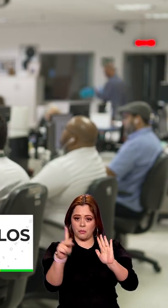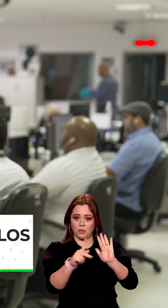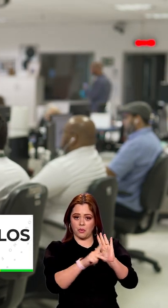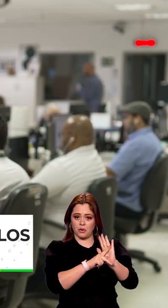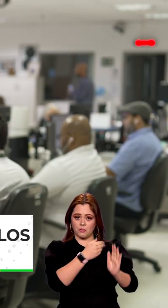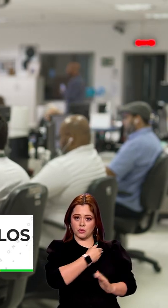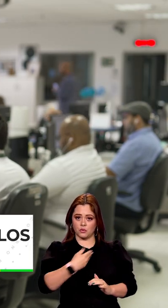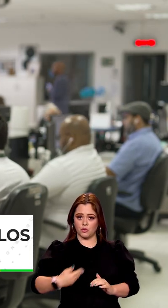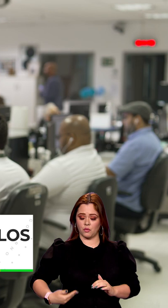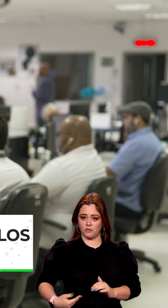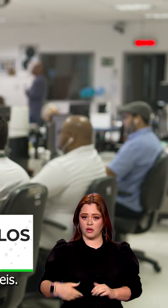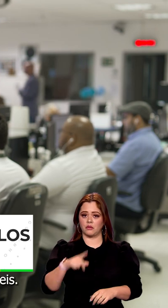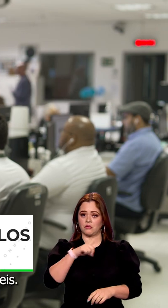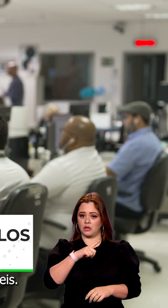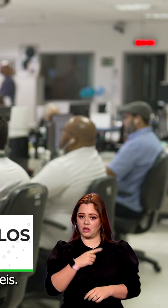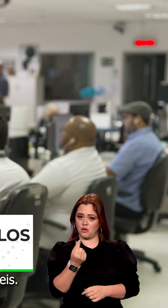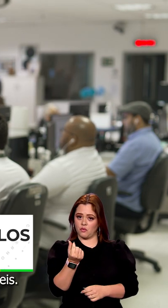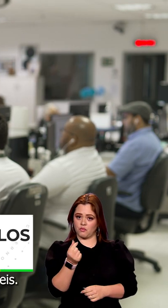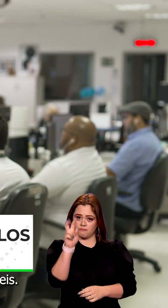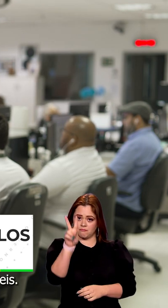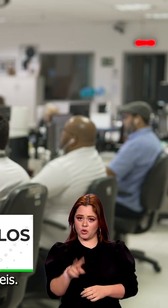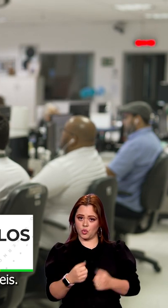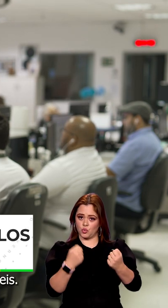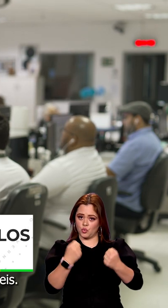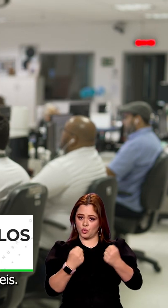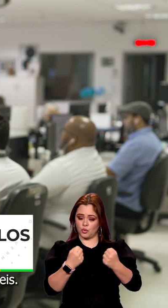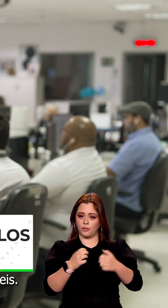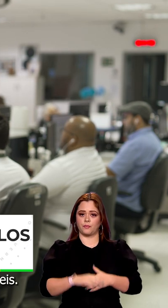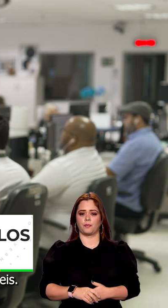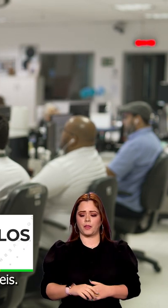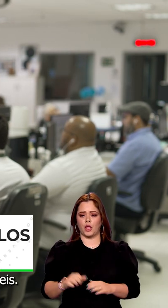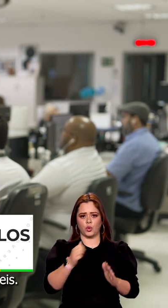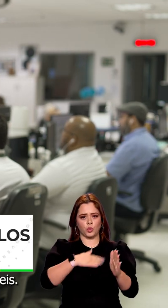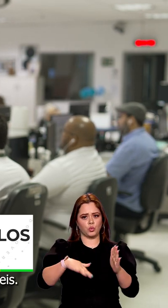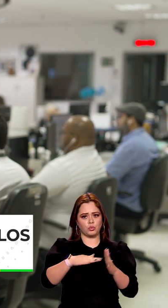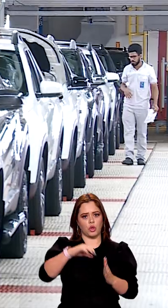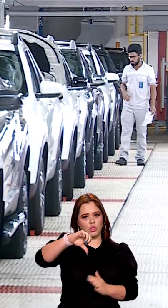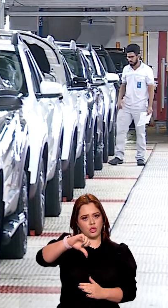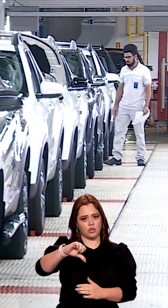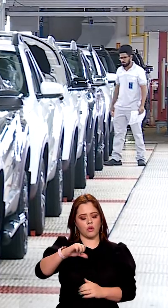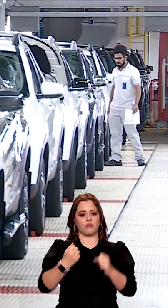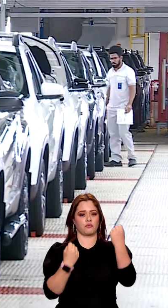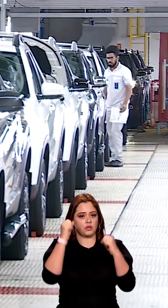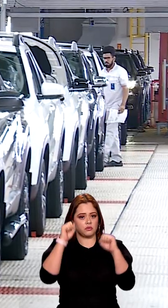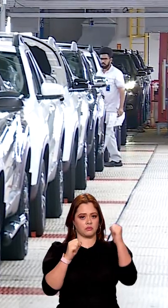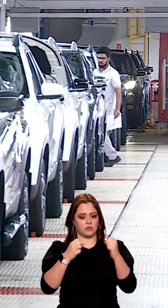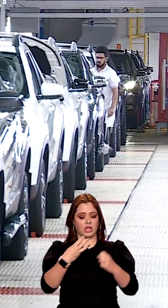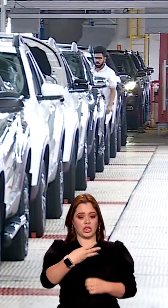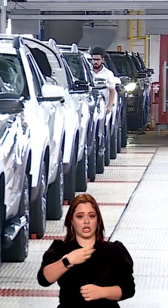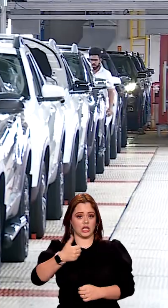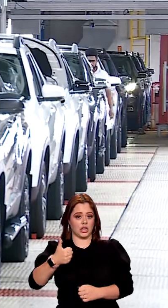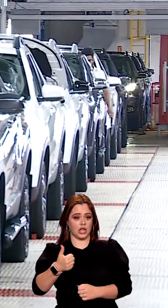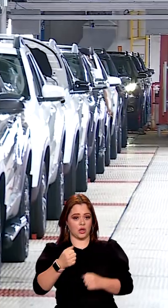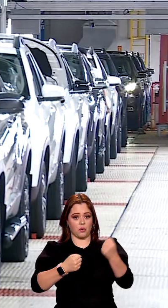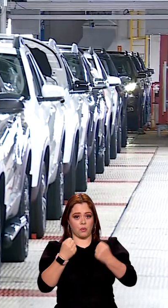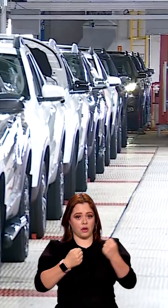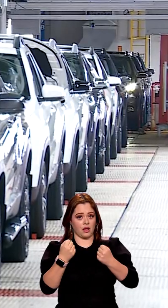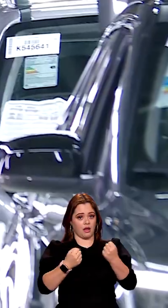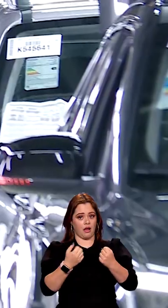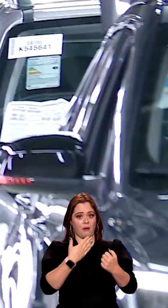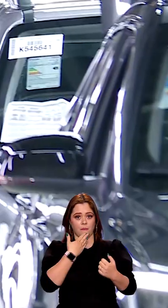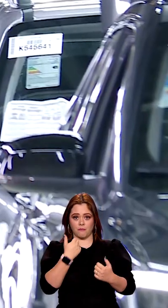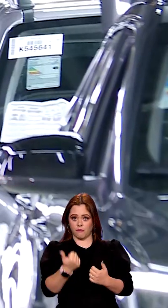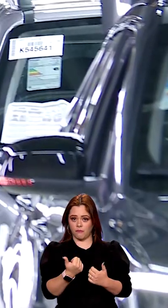ao programa do governo federal, que dá desconto na venda de automóveis. Ao todo, 9 montadoras